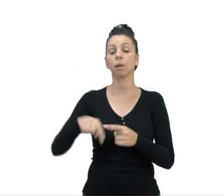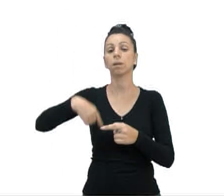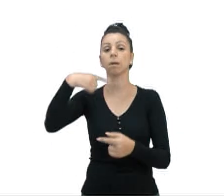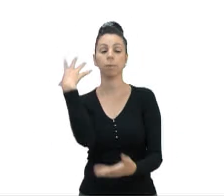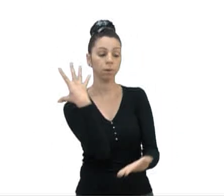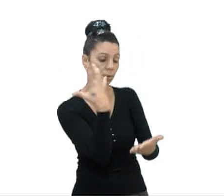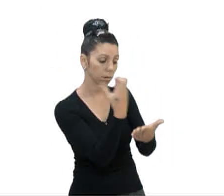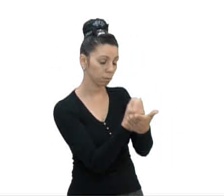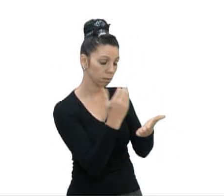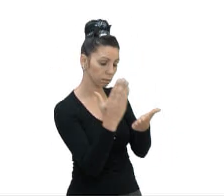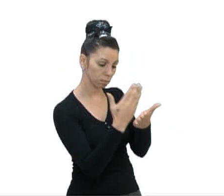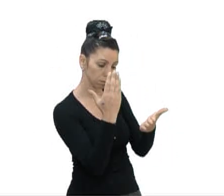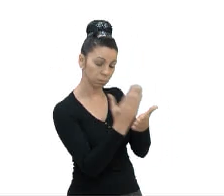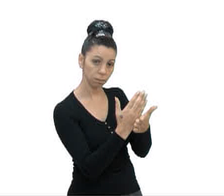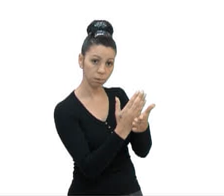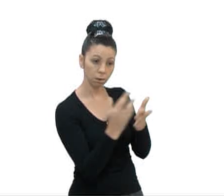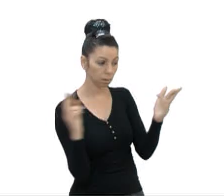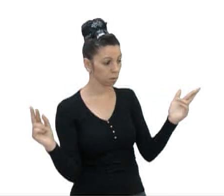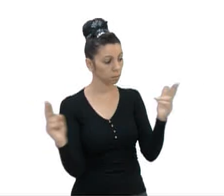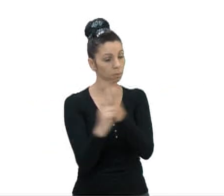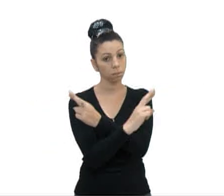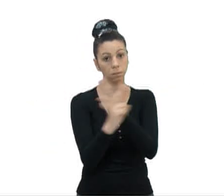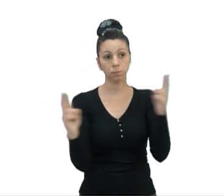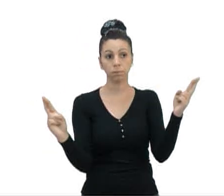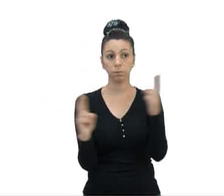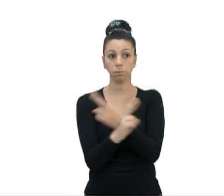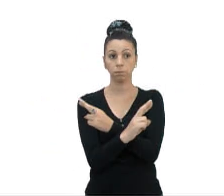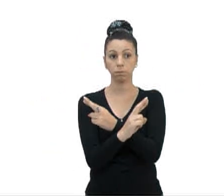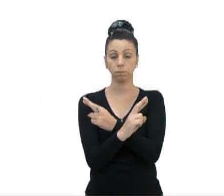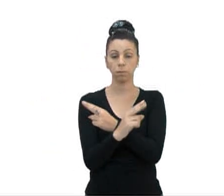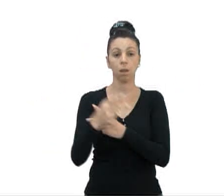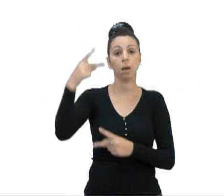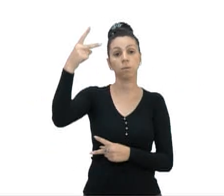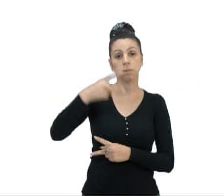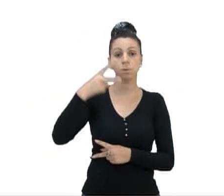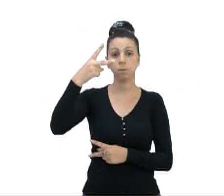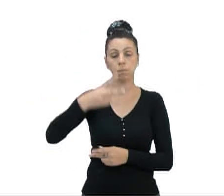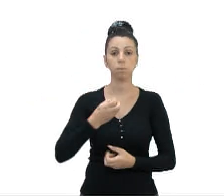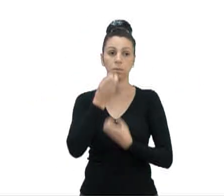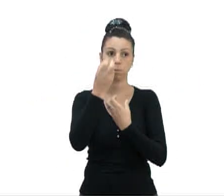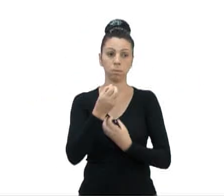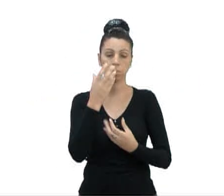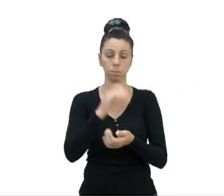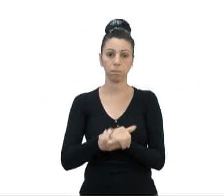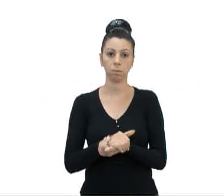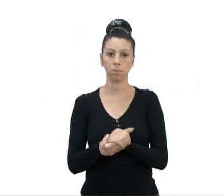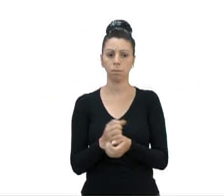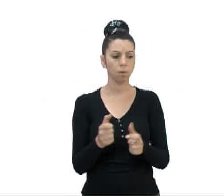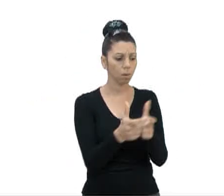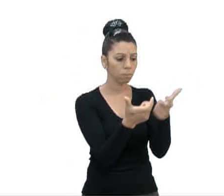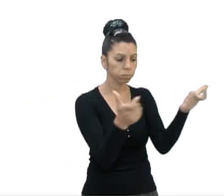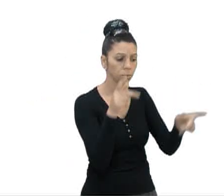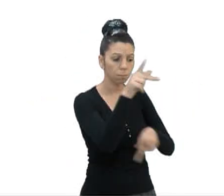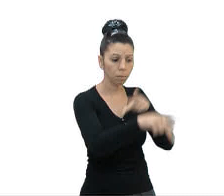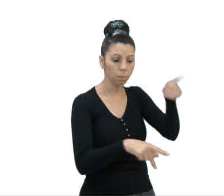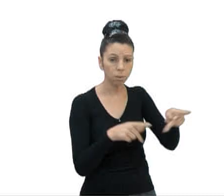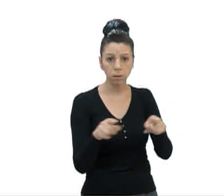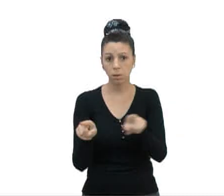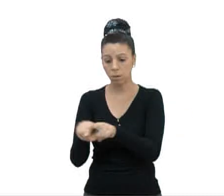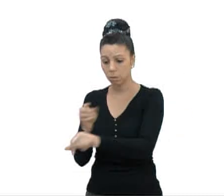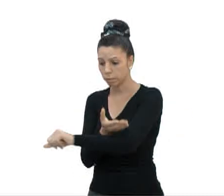suas conclusões e relacionar as duas informações. Quantidade de população e forma de